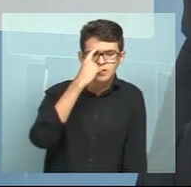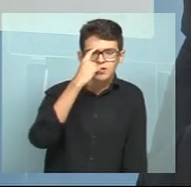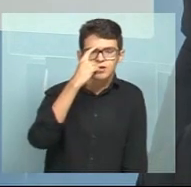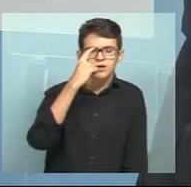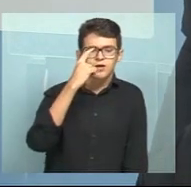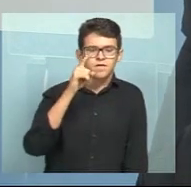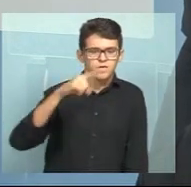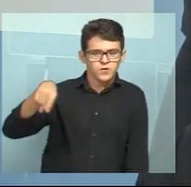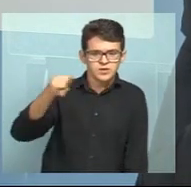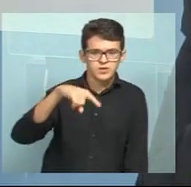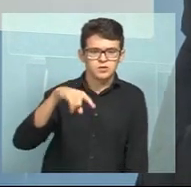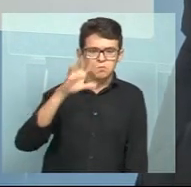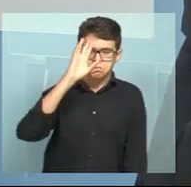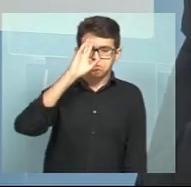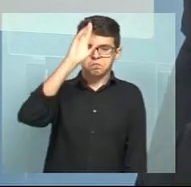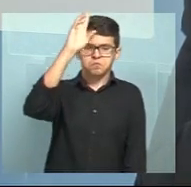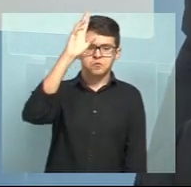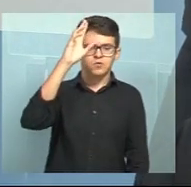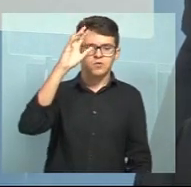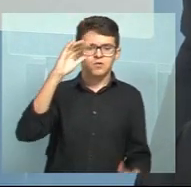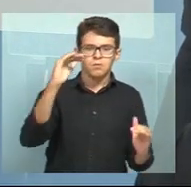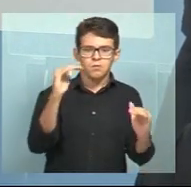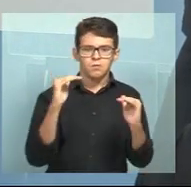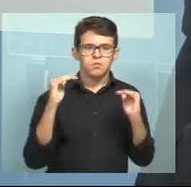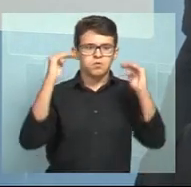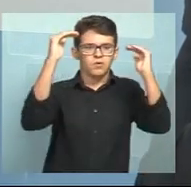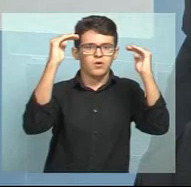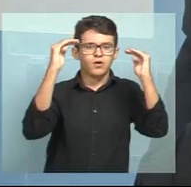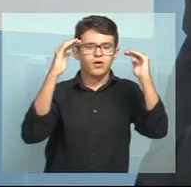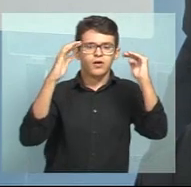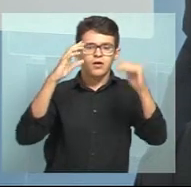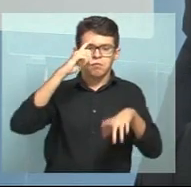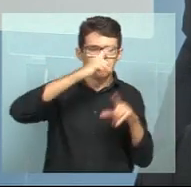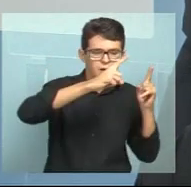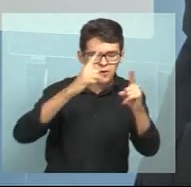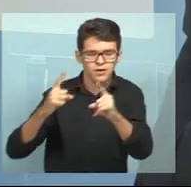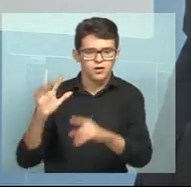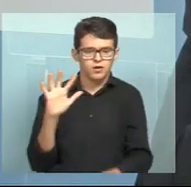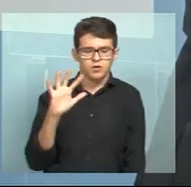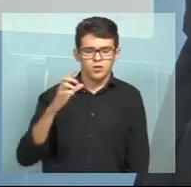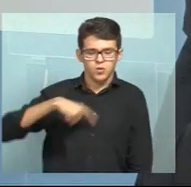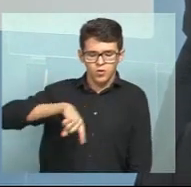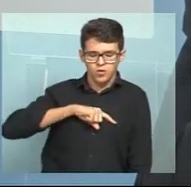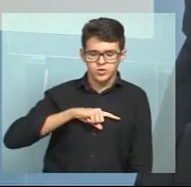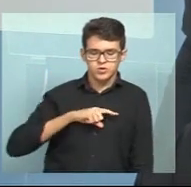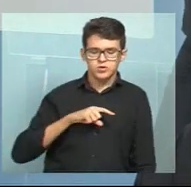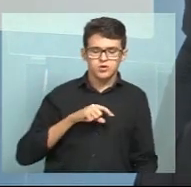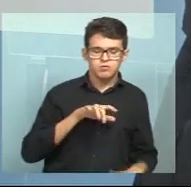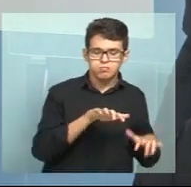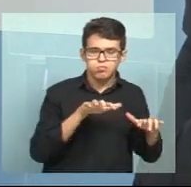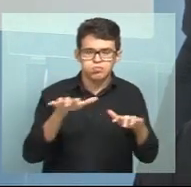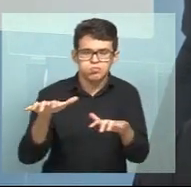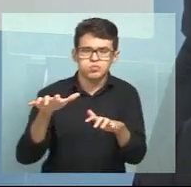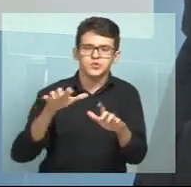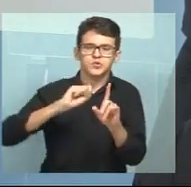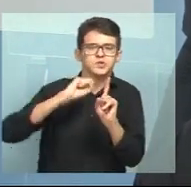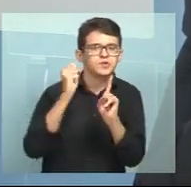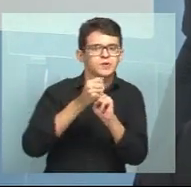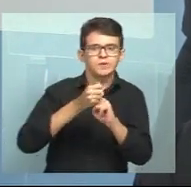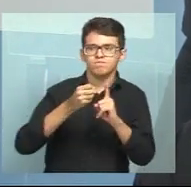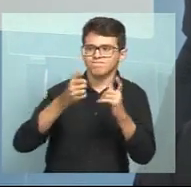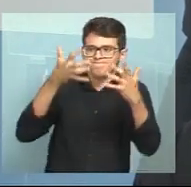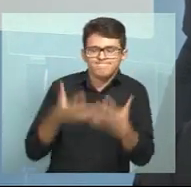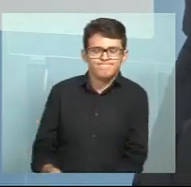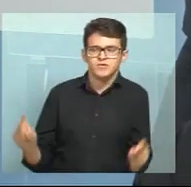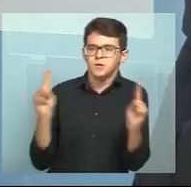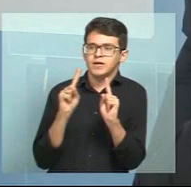mandam no país. Nós, dos movimentos populares, não aceitaremos de forma nenhuma que o nosso companheiro Lula seja